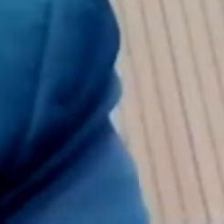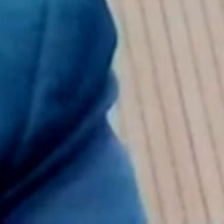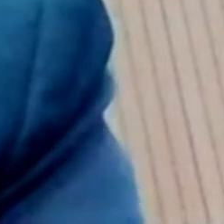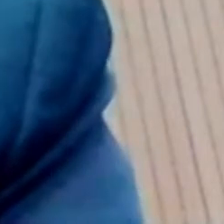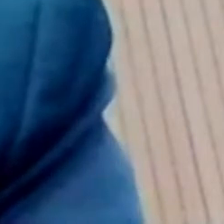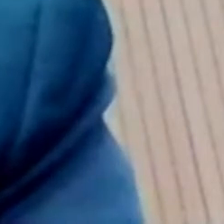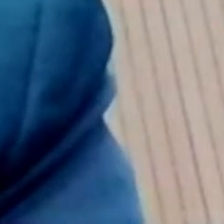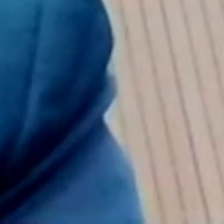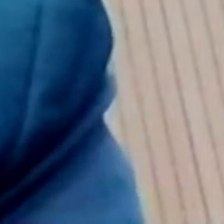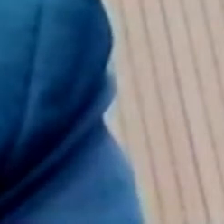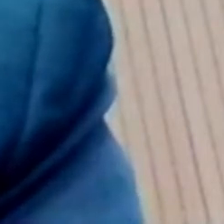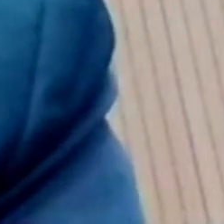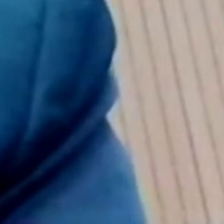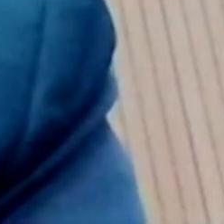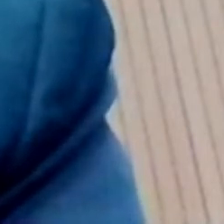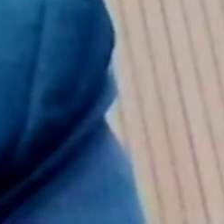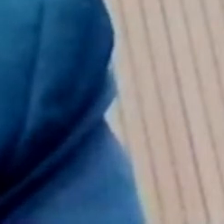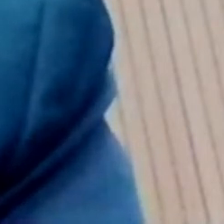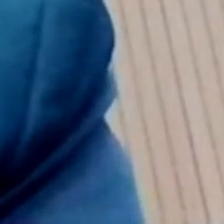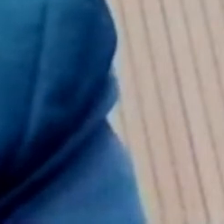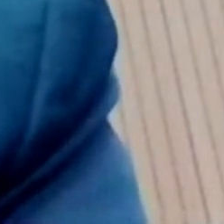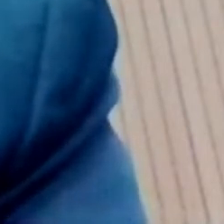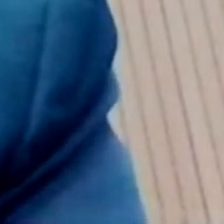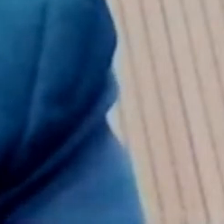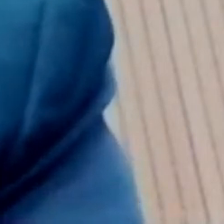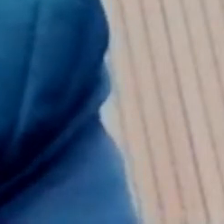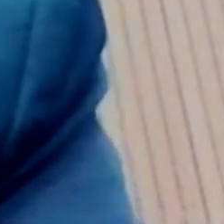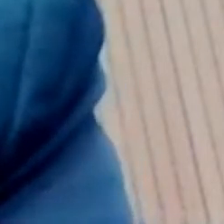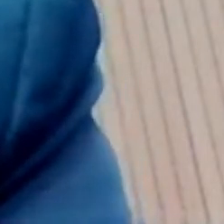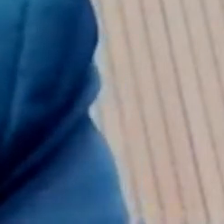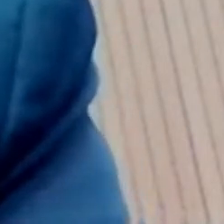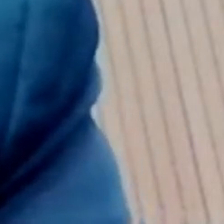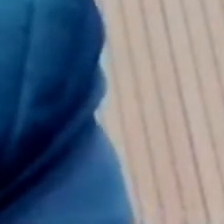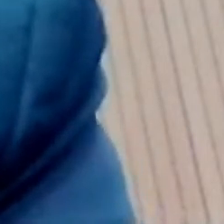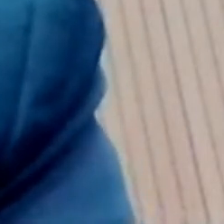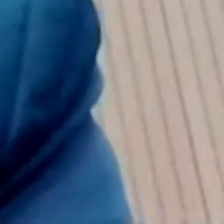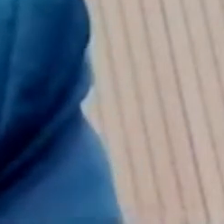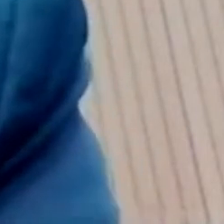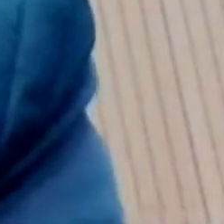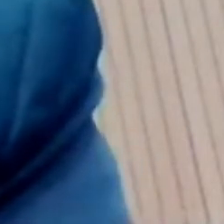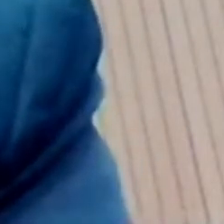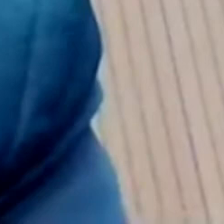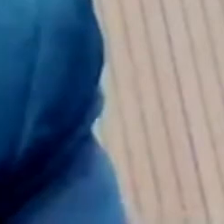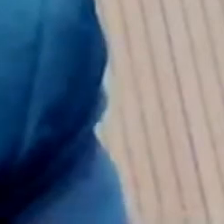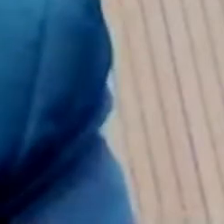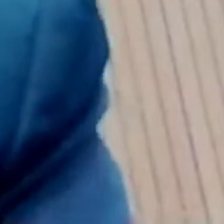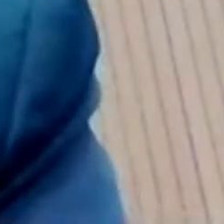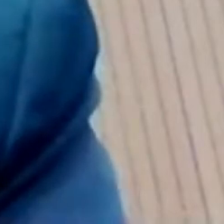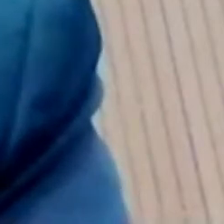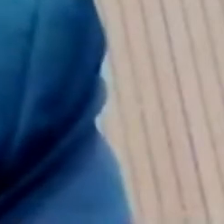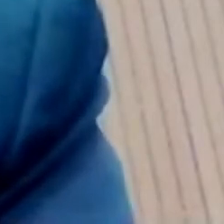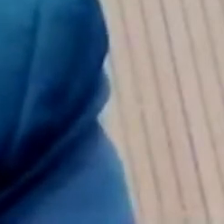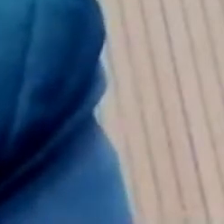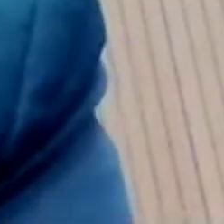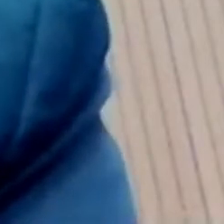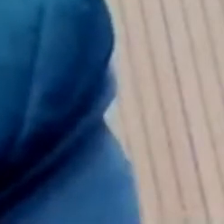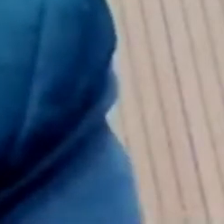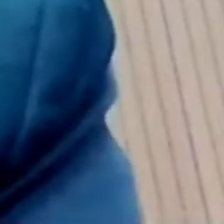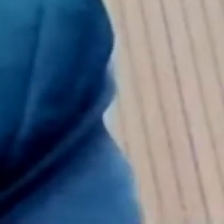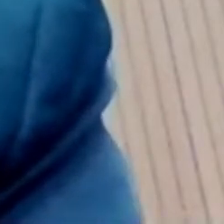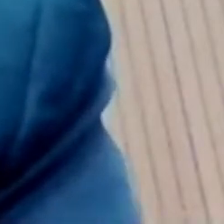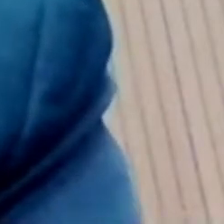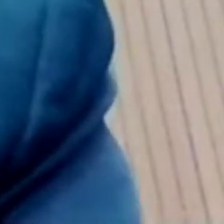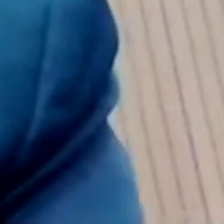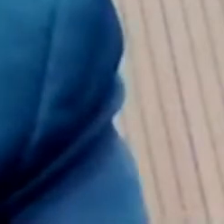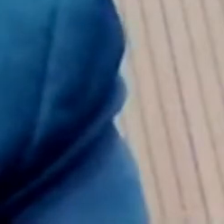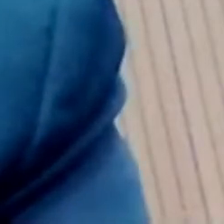presidente Eduardo colocou, a questão de a gente já tem metade do cabeamento, nós precisamos fazer a outra metade, que seria fechar o